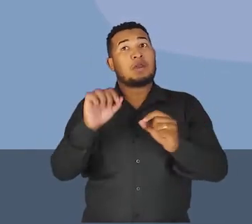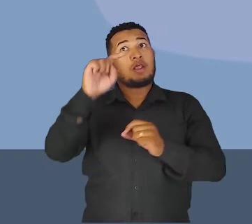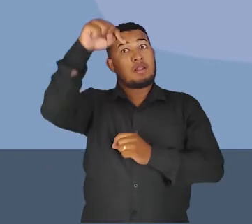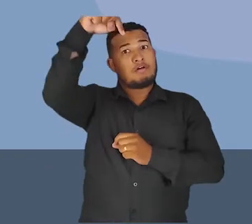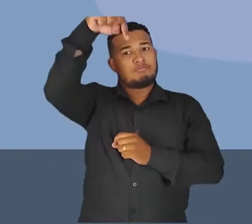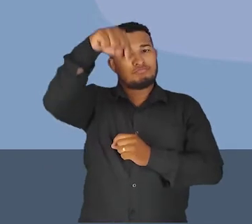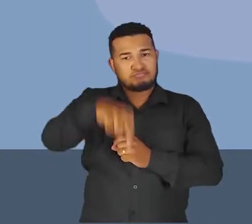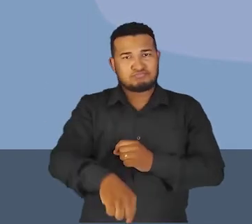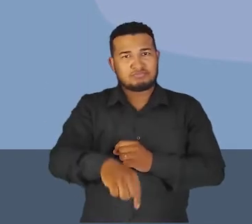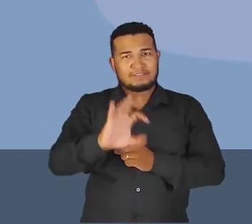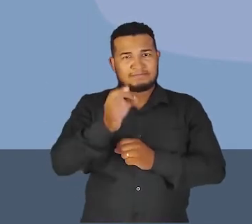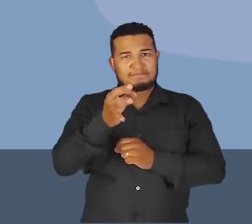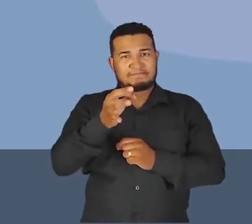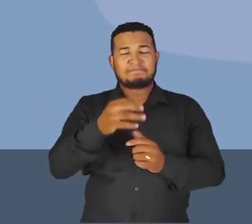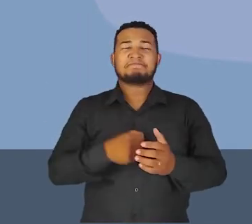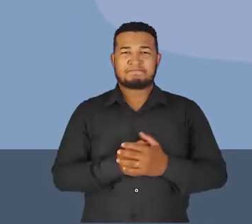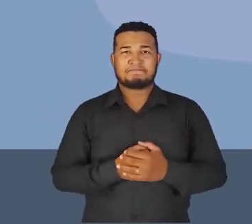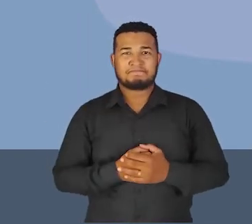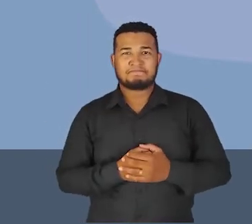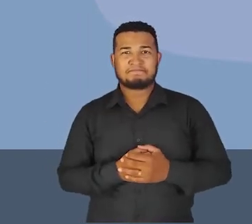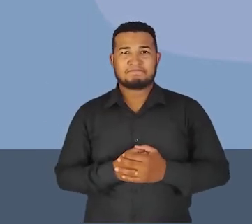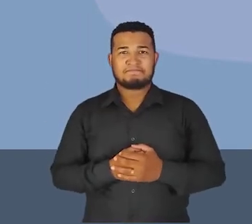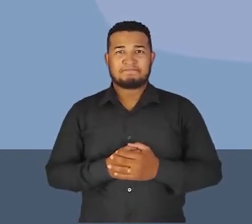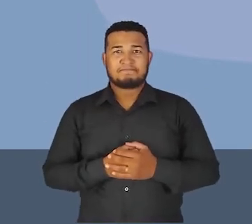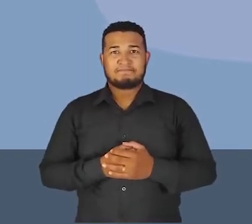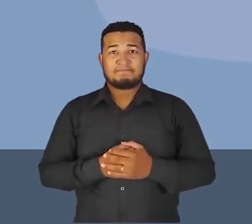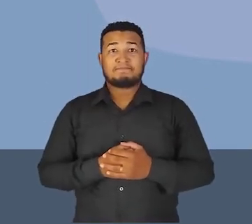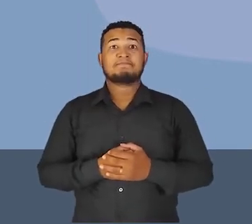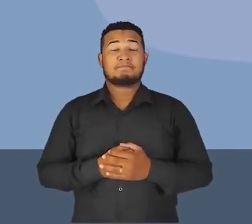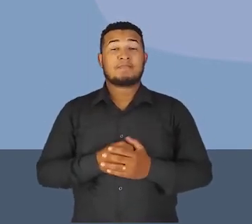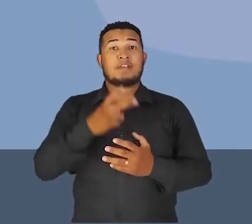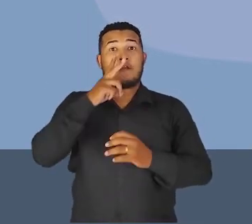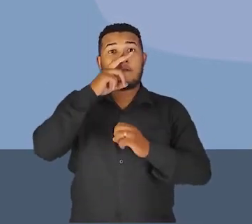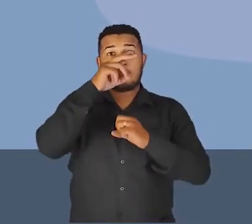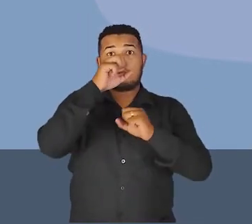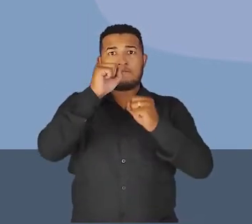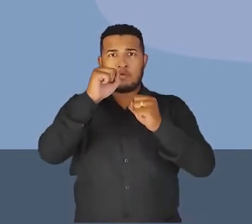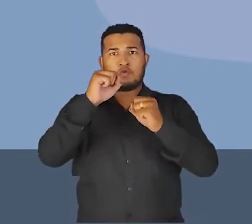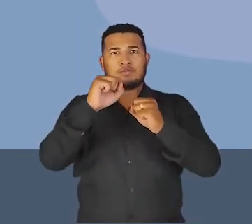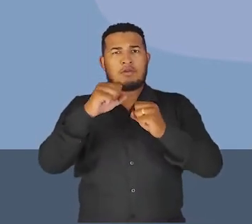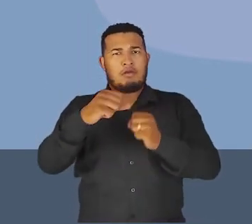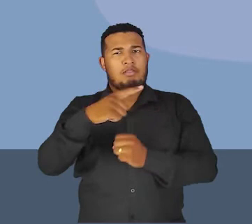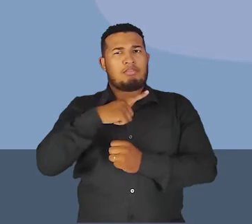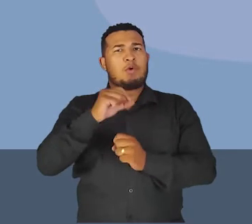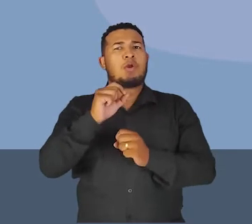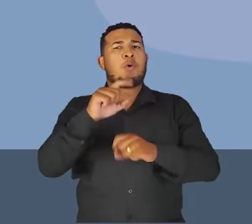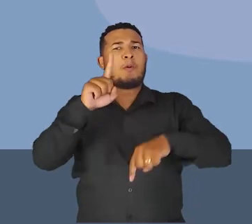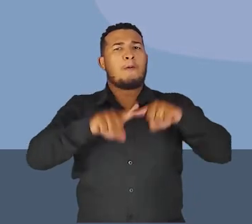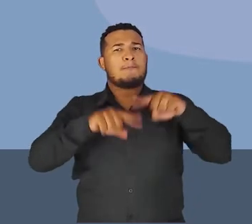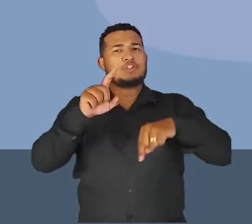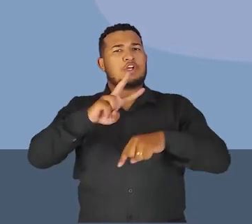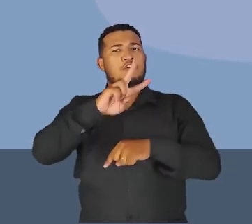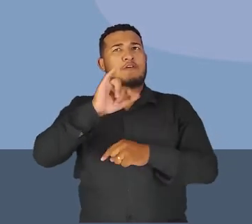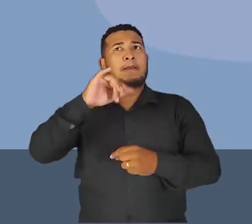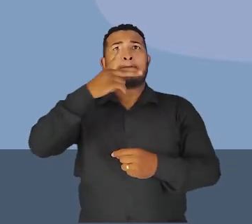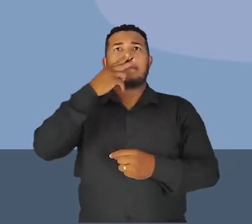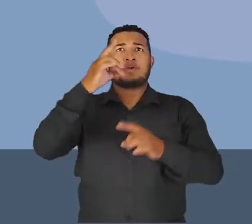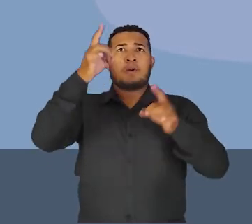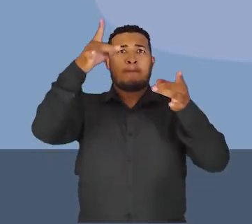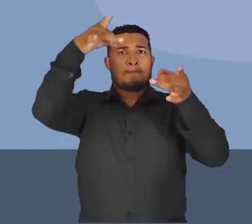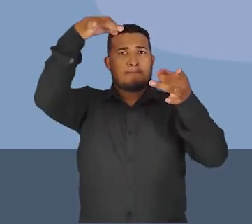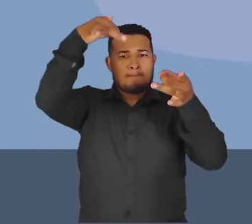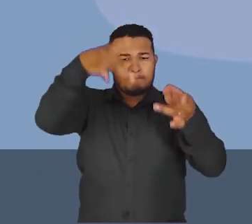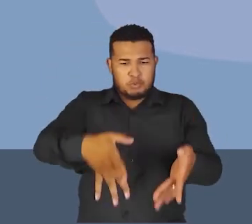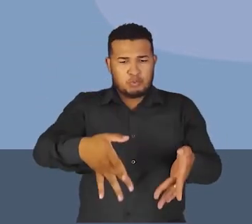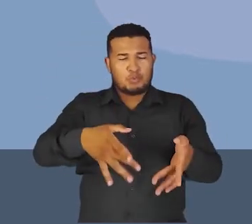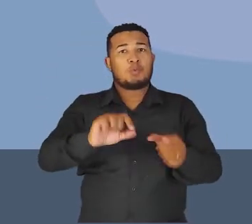ser na vertical. A força com que esse objeto vai ser